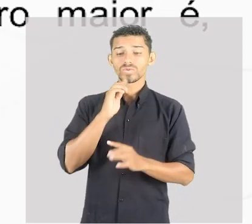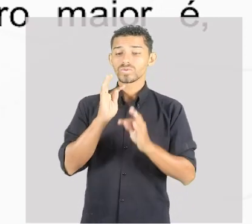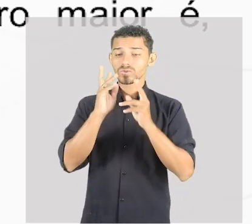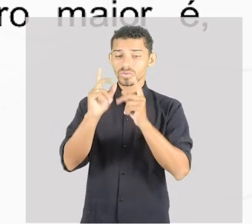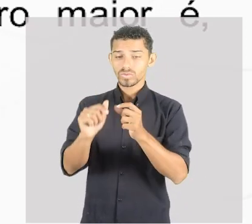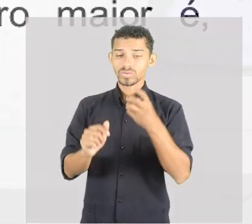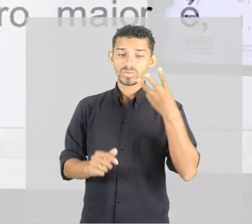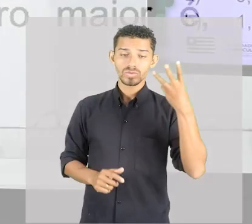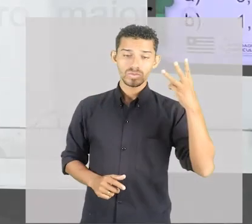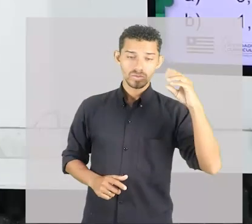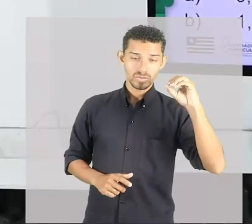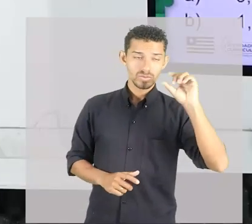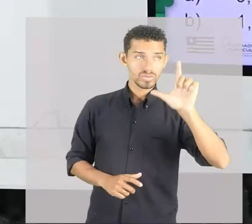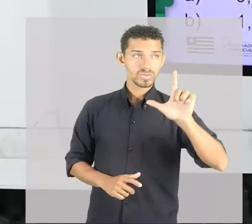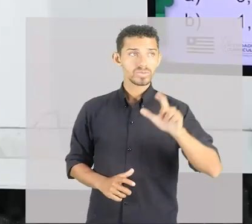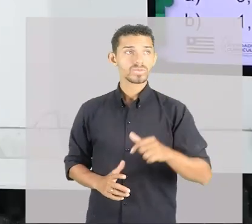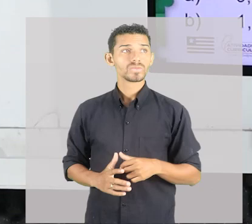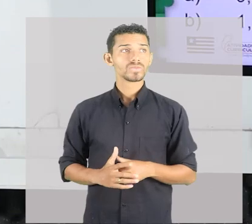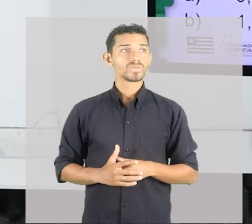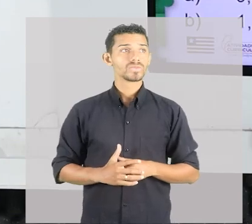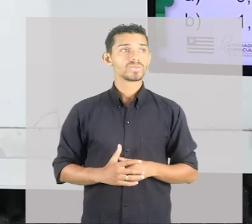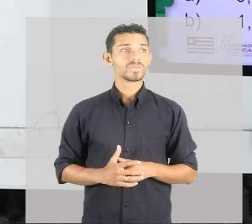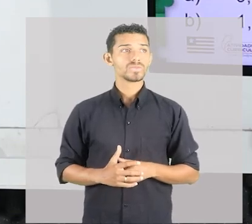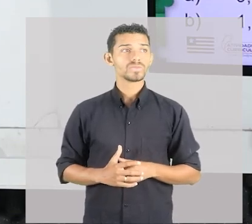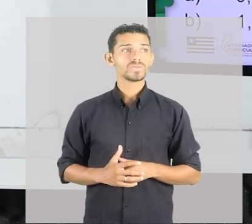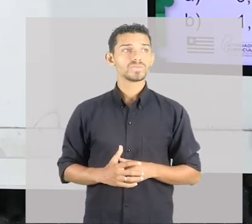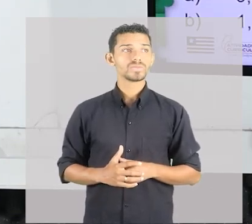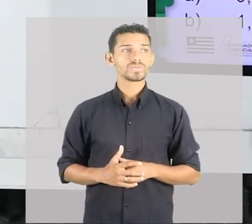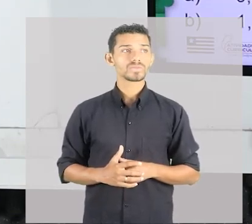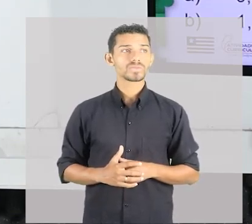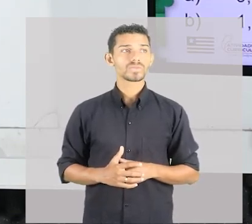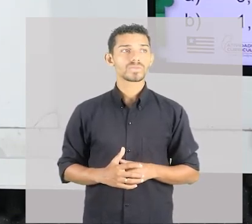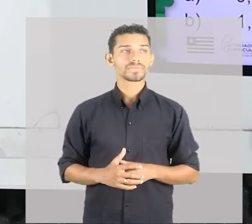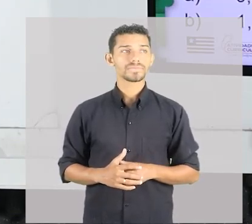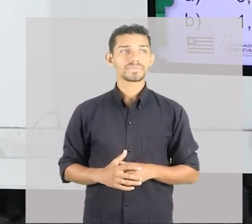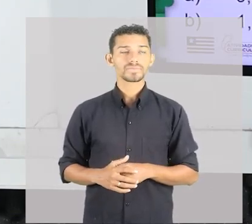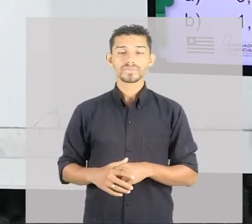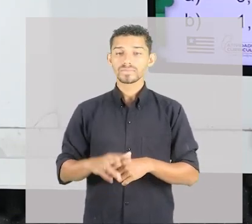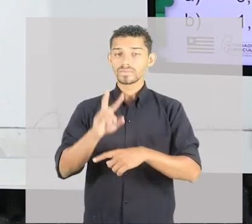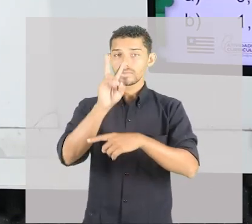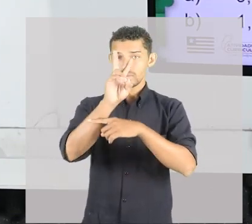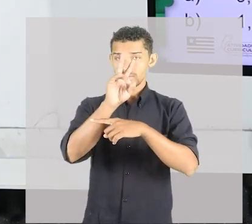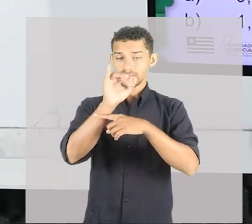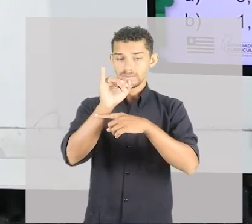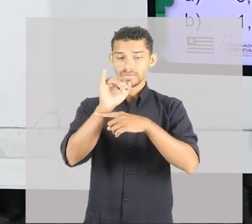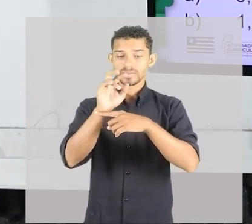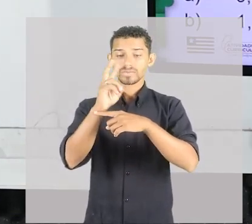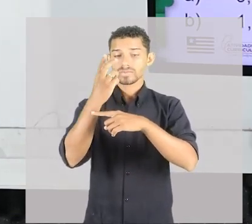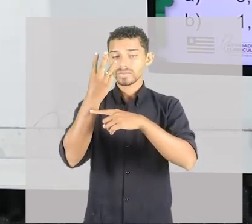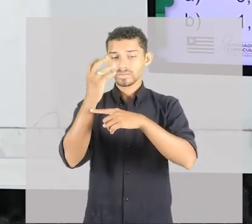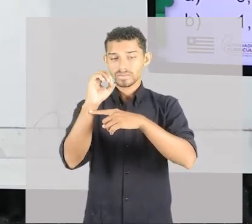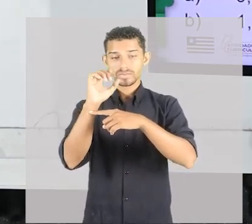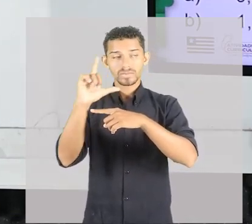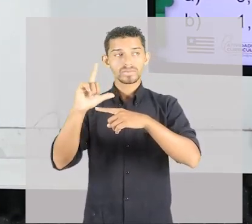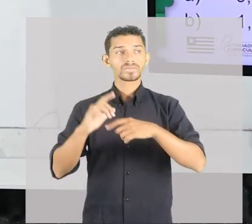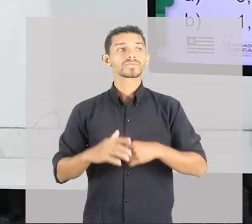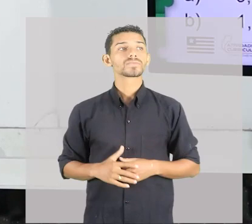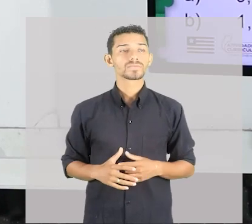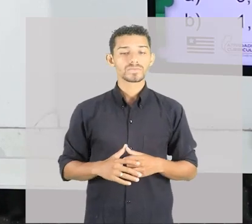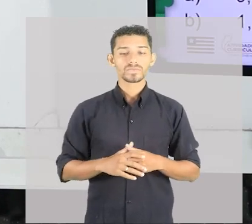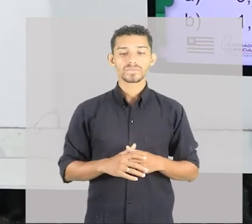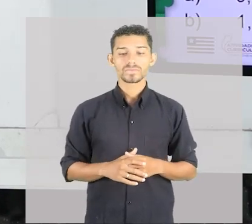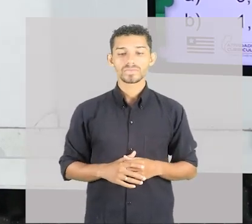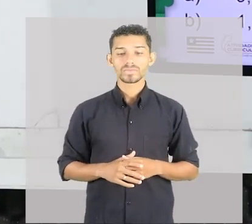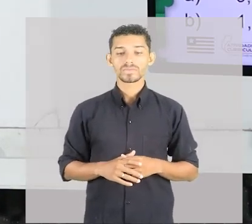30 l volume inicial a ele fala também que você tem